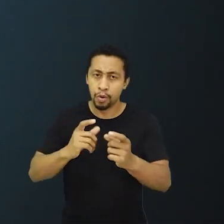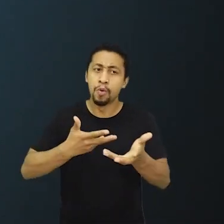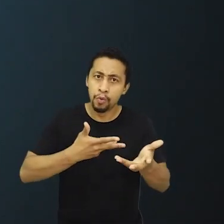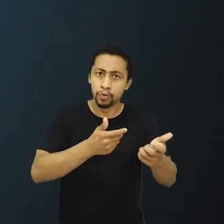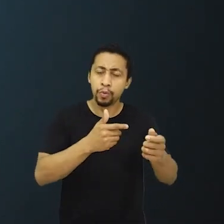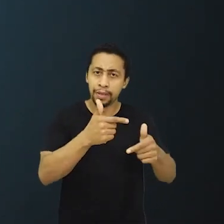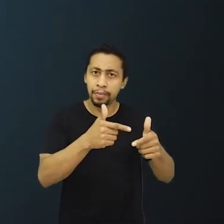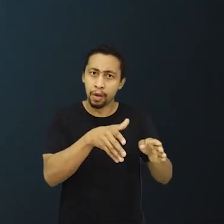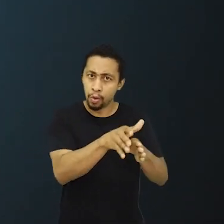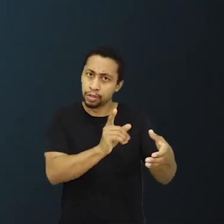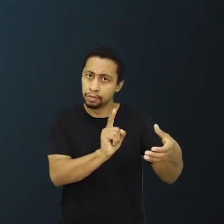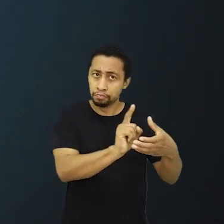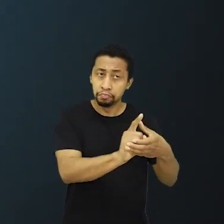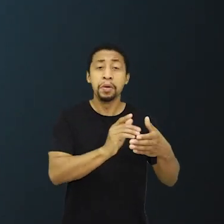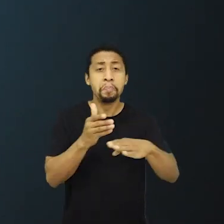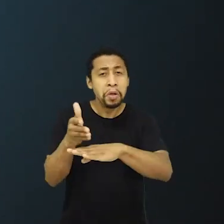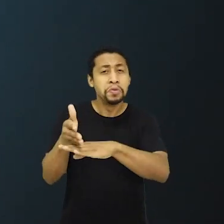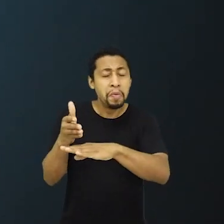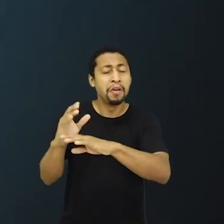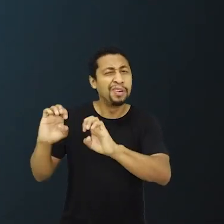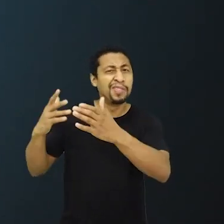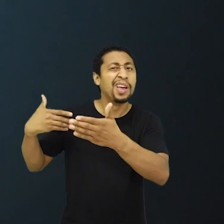Instituto, eu achava sempre muito